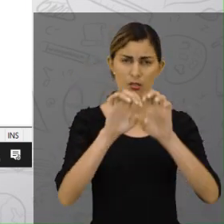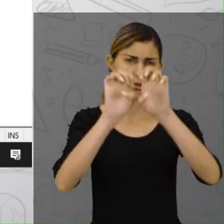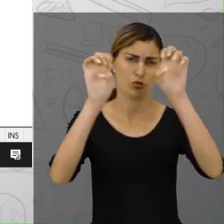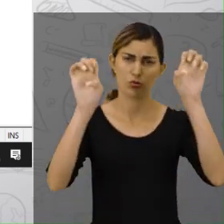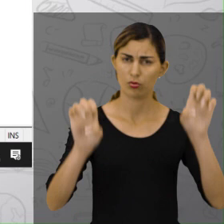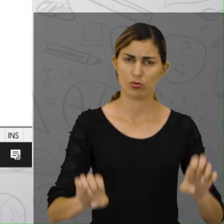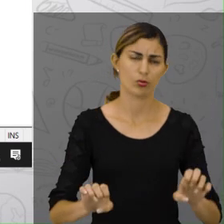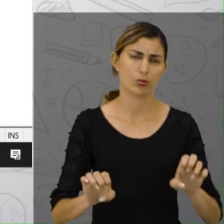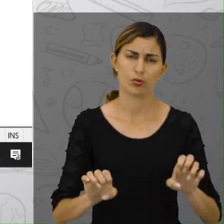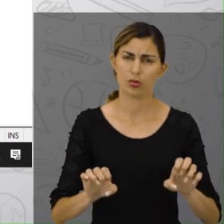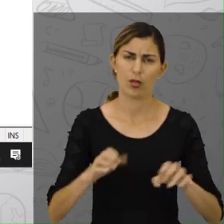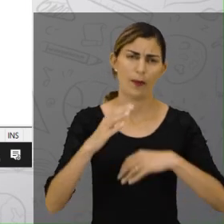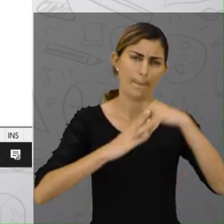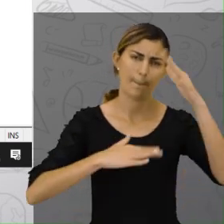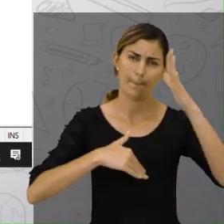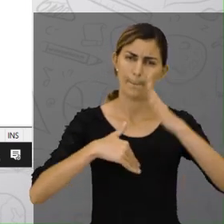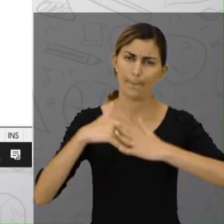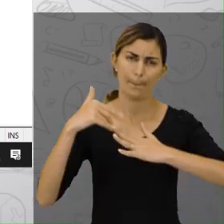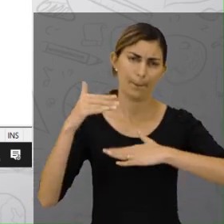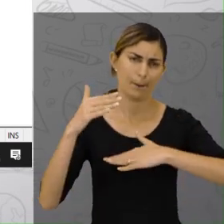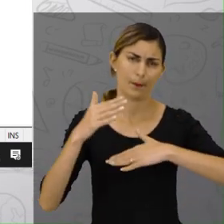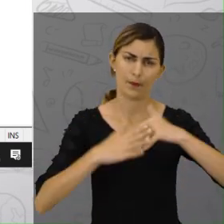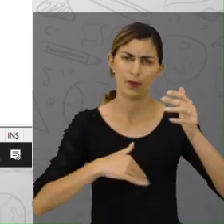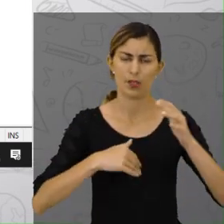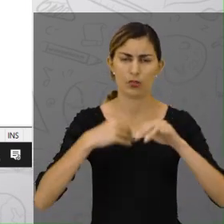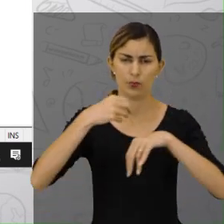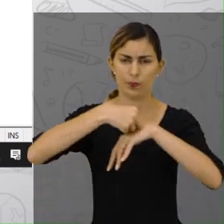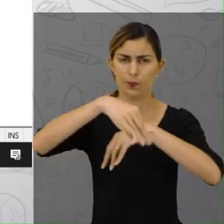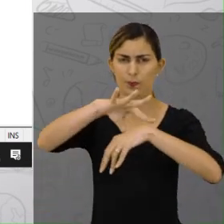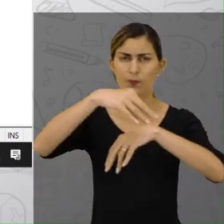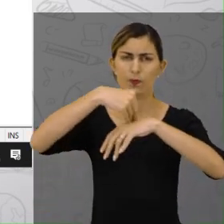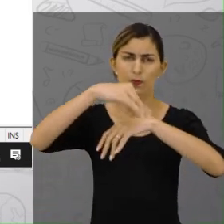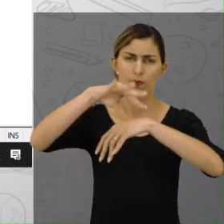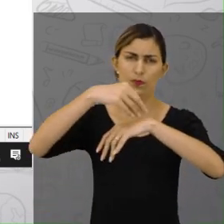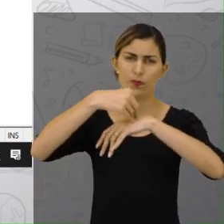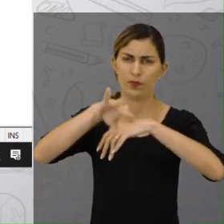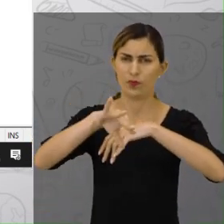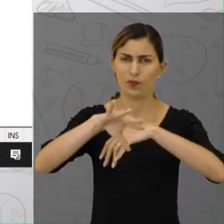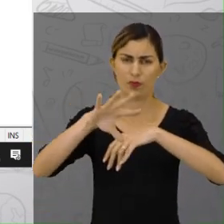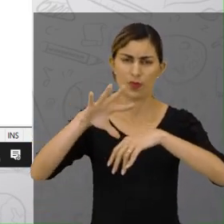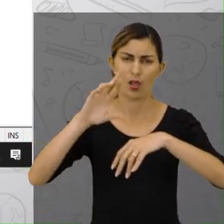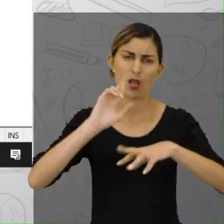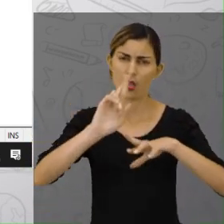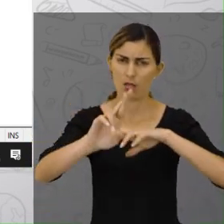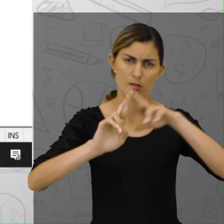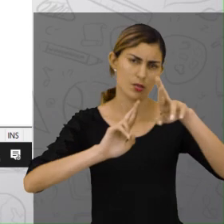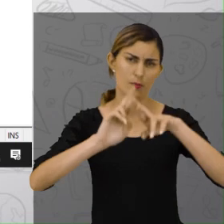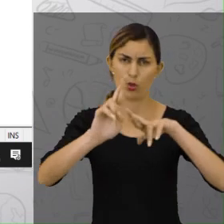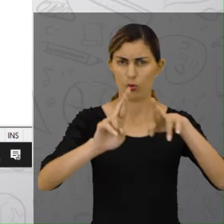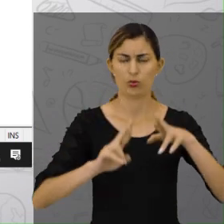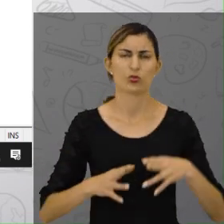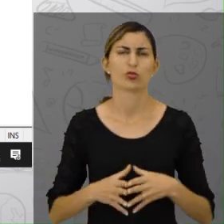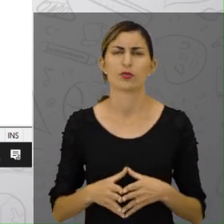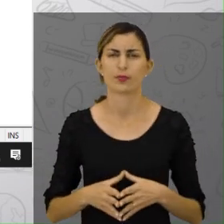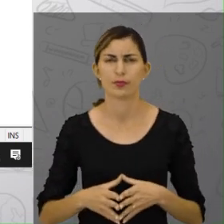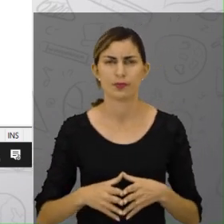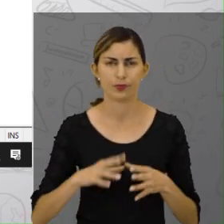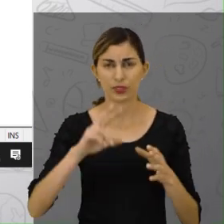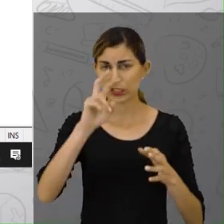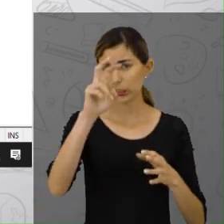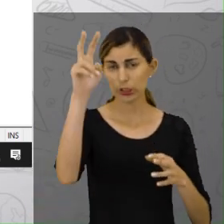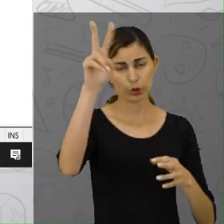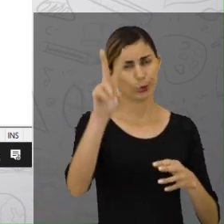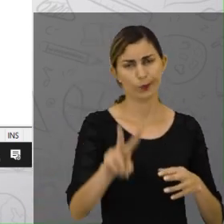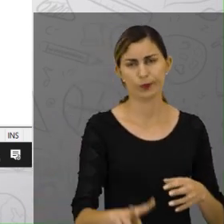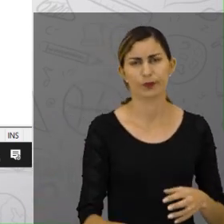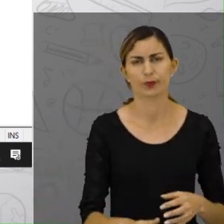esta estrutura, na prática, vai fornecer esse resultado